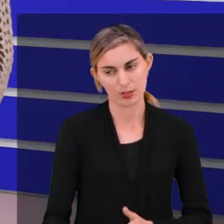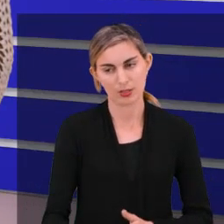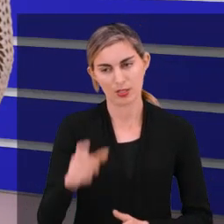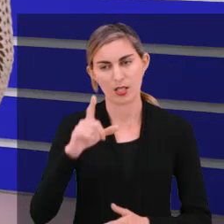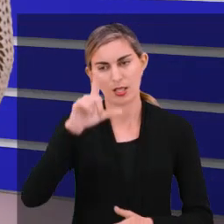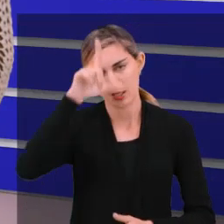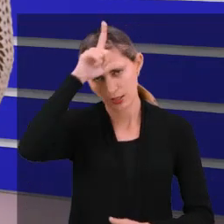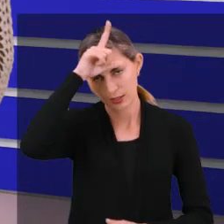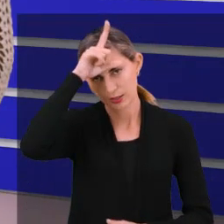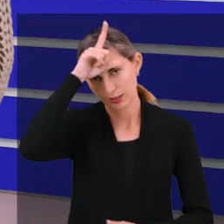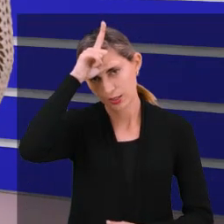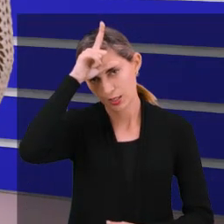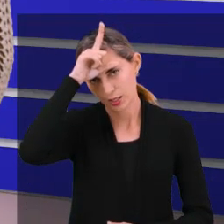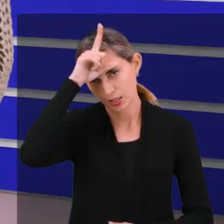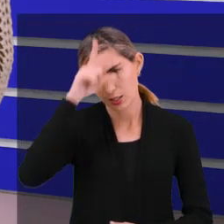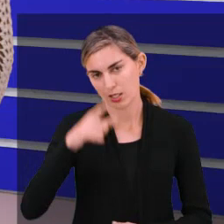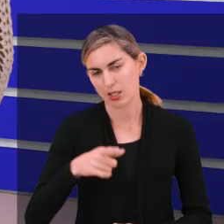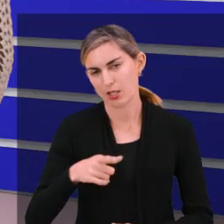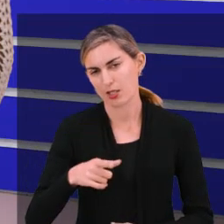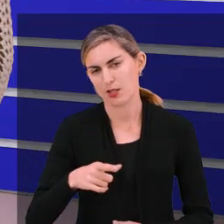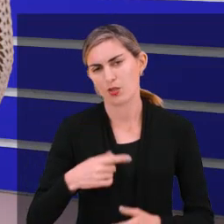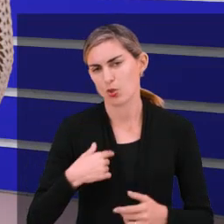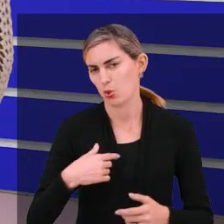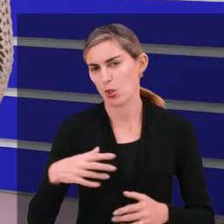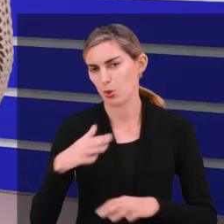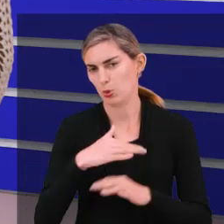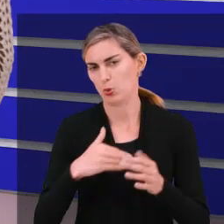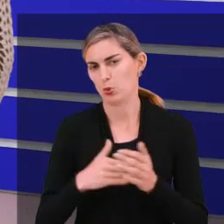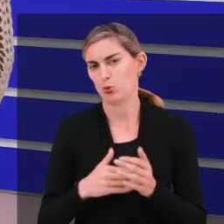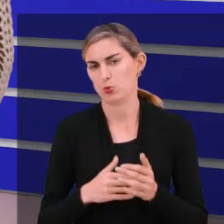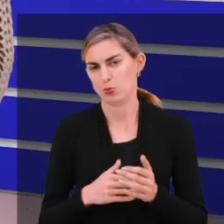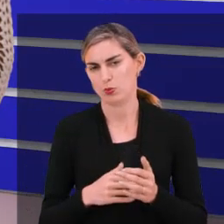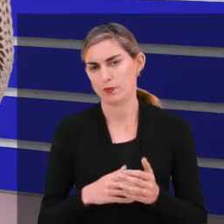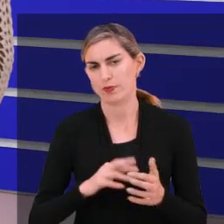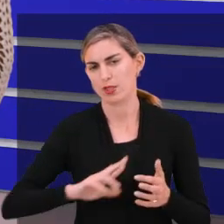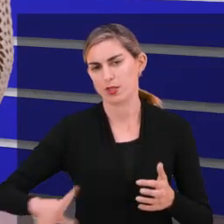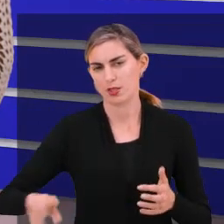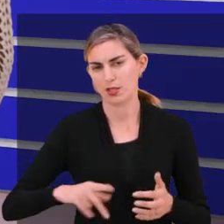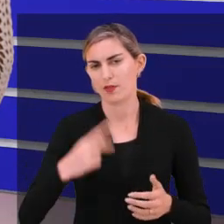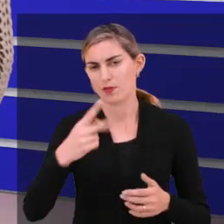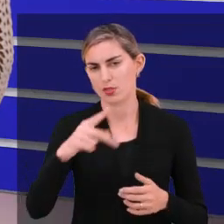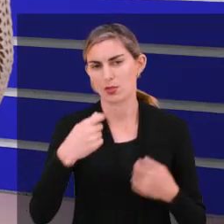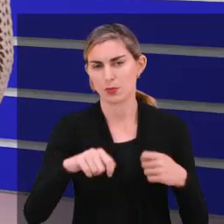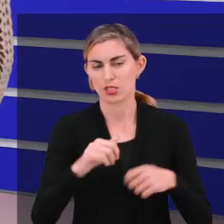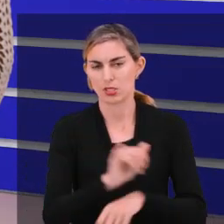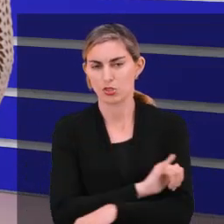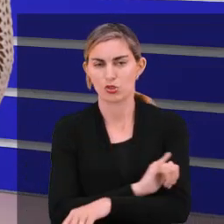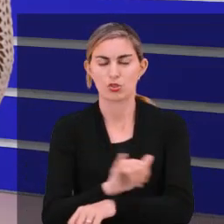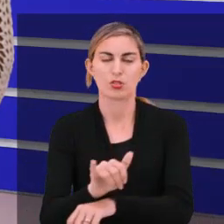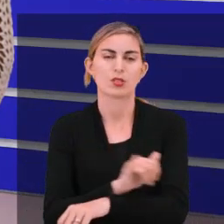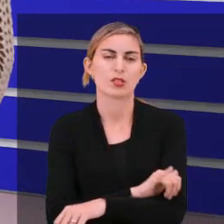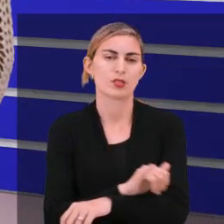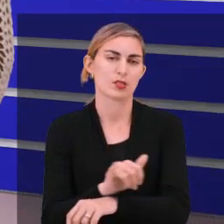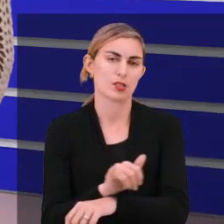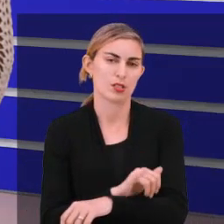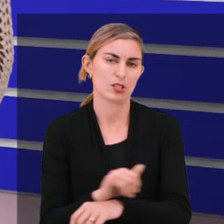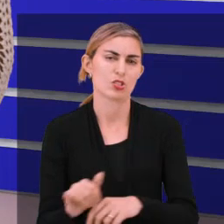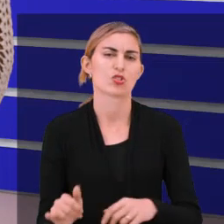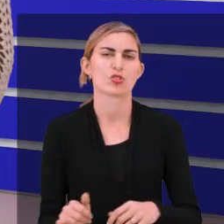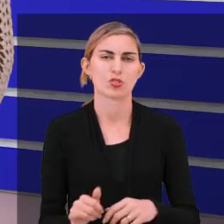ser líder conciliador não é ser tolo. Ao contrário, você tem que ter uma